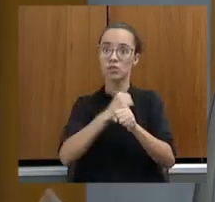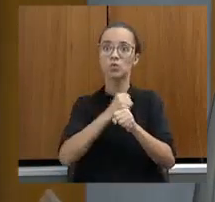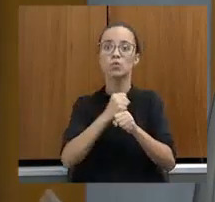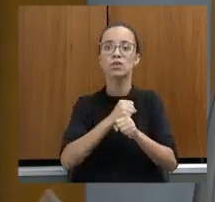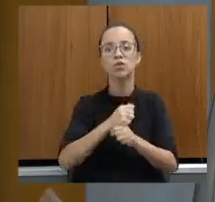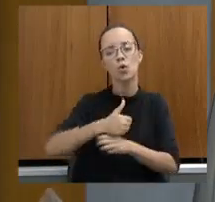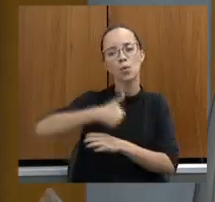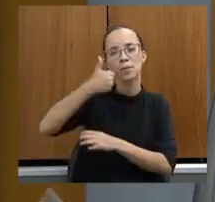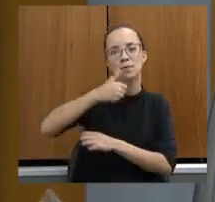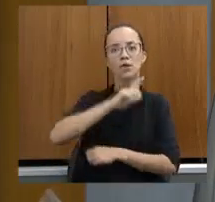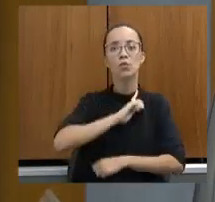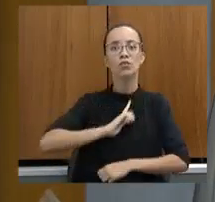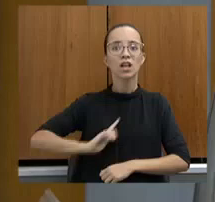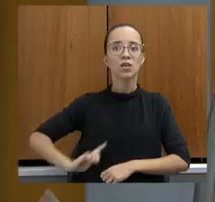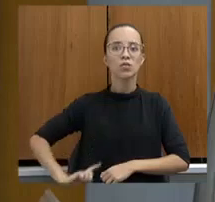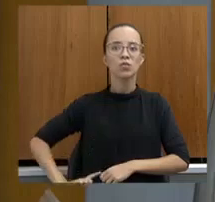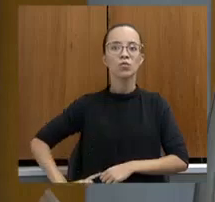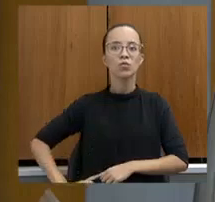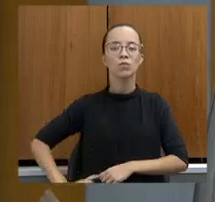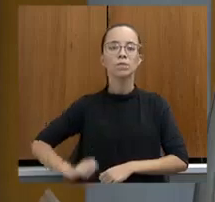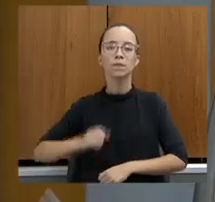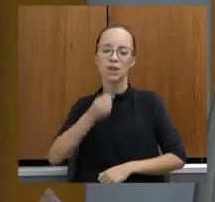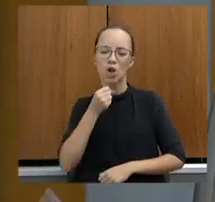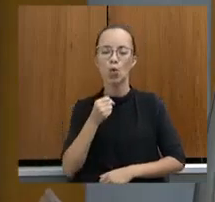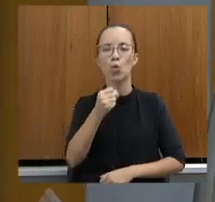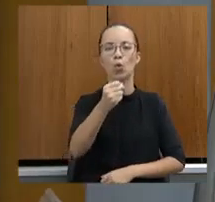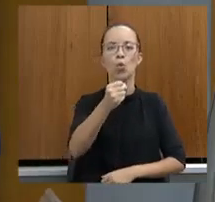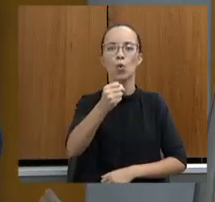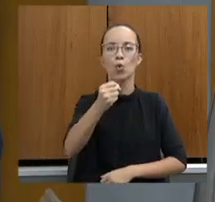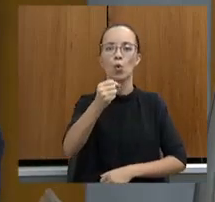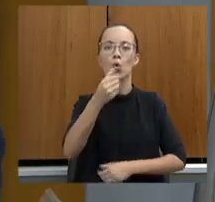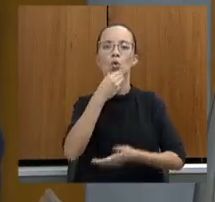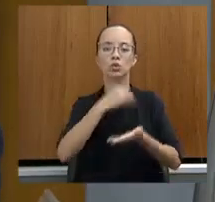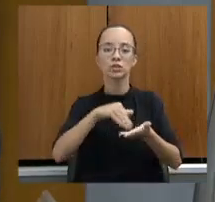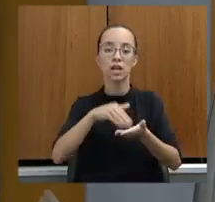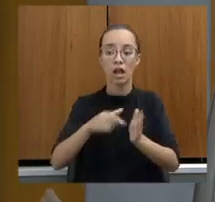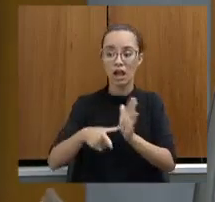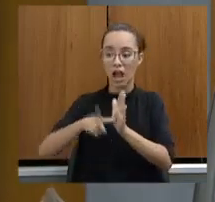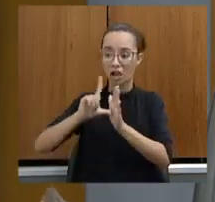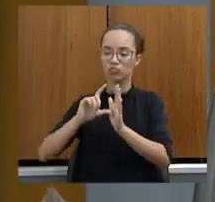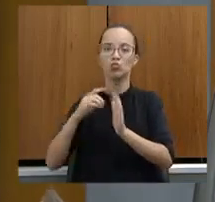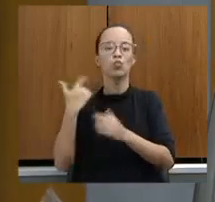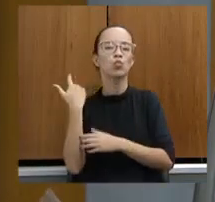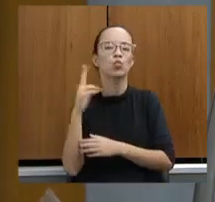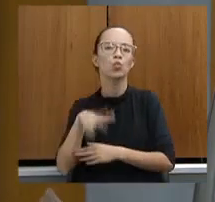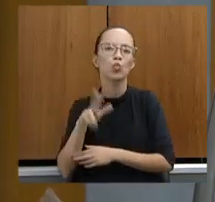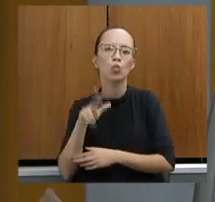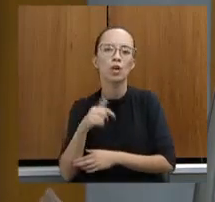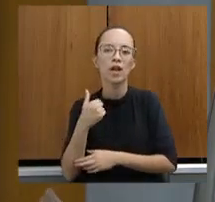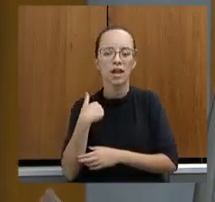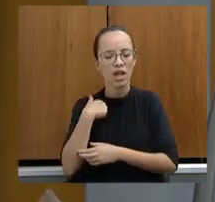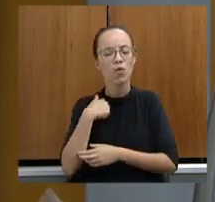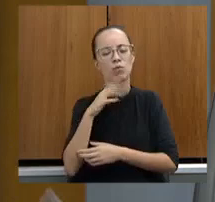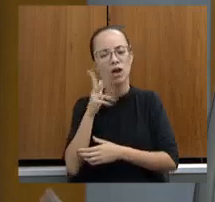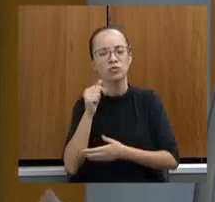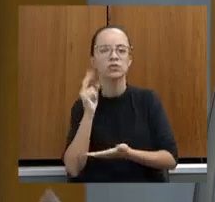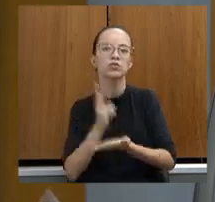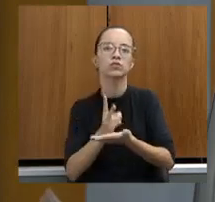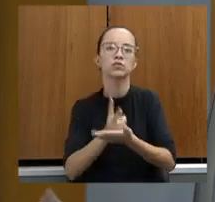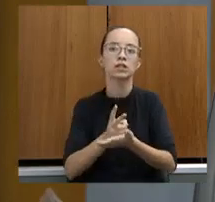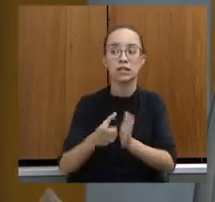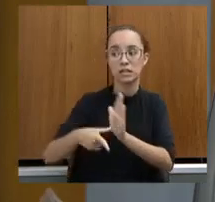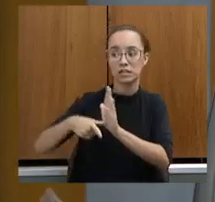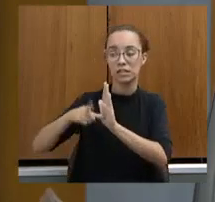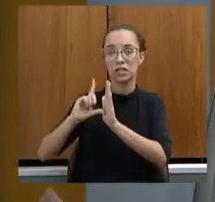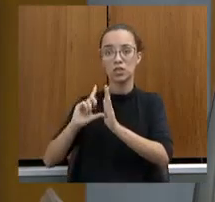o primeiro Governador que colocou o seu secretários para vinha Assembleia nunca aconteceu eu sou a favor da manutenção mas nunca tinha acontecido